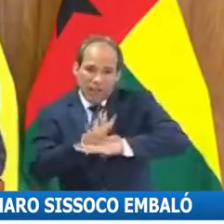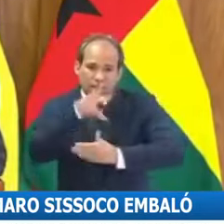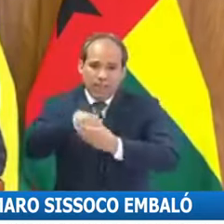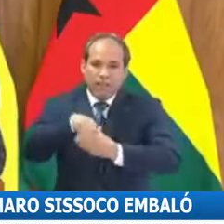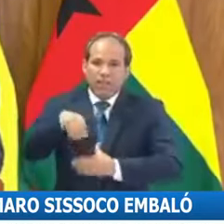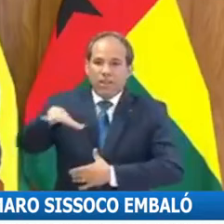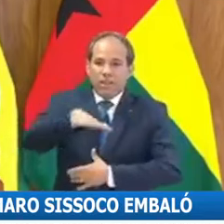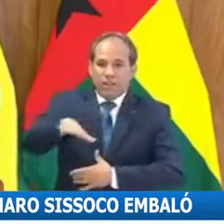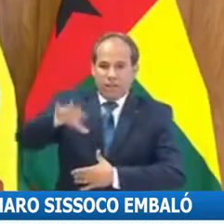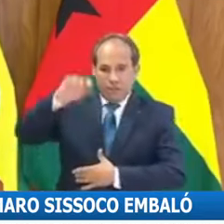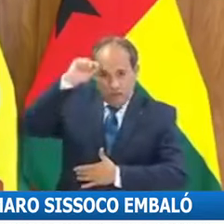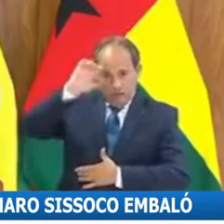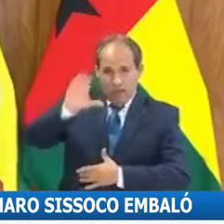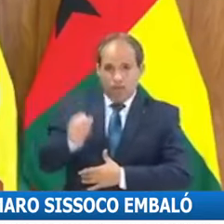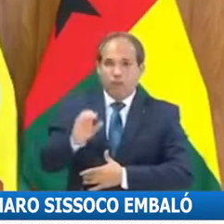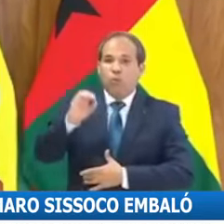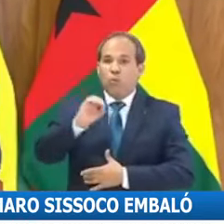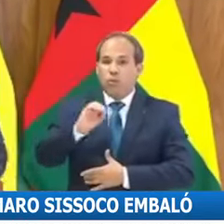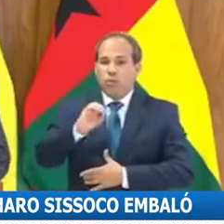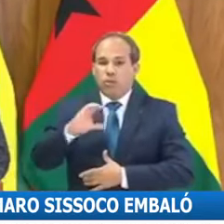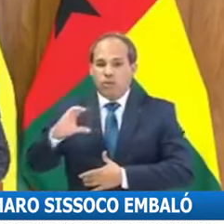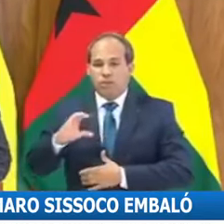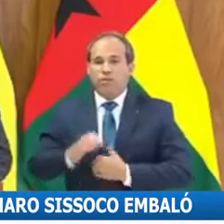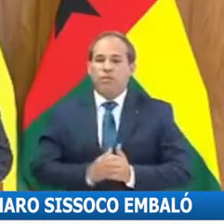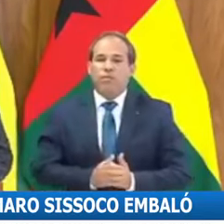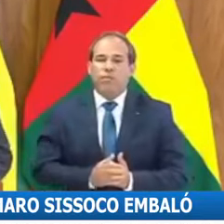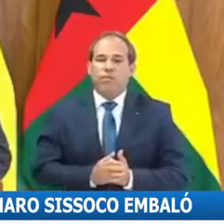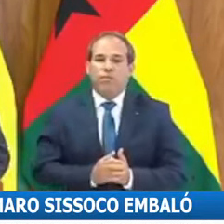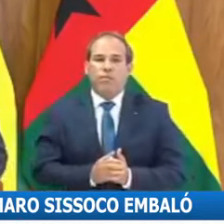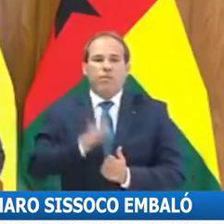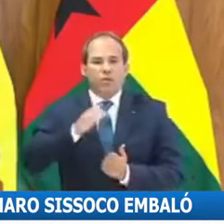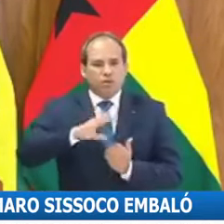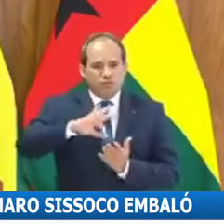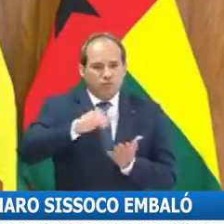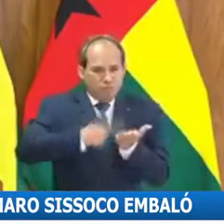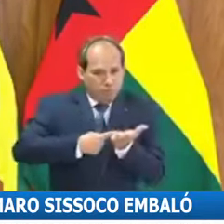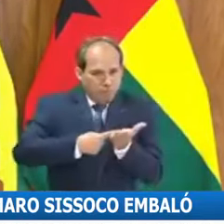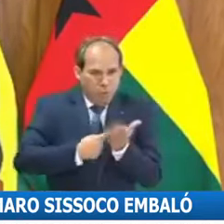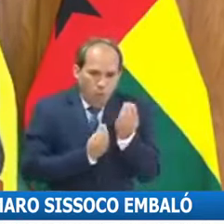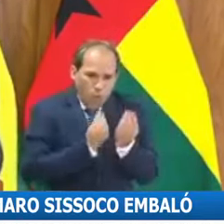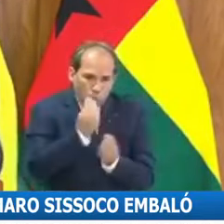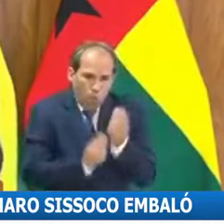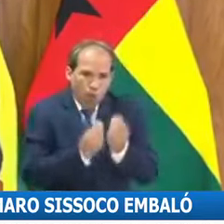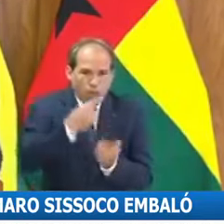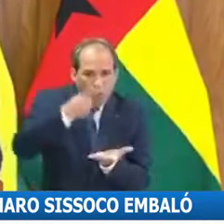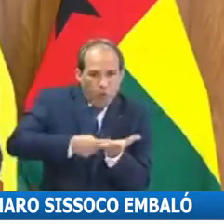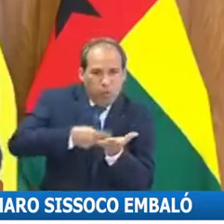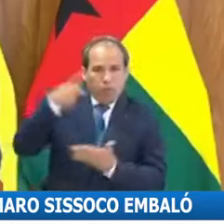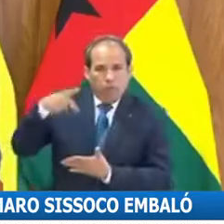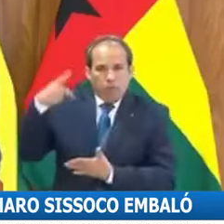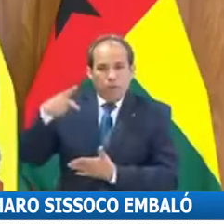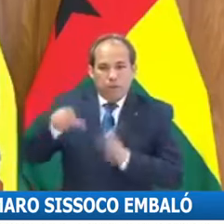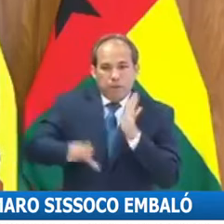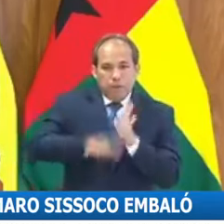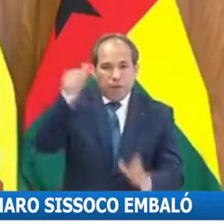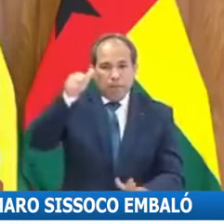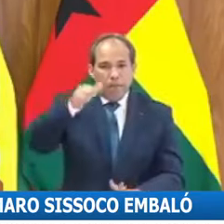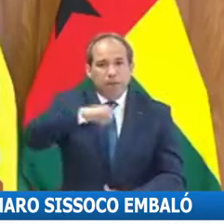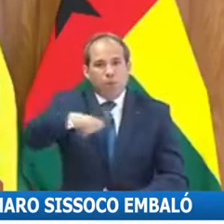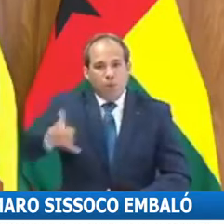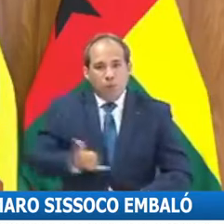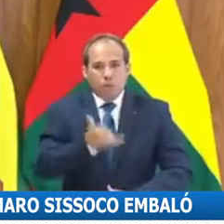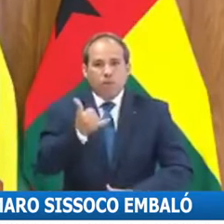África ocidental já assumiu o compromisso com ele uma primeira oportunidade